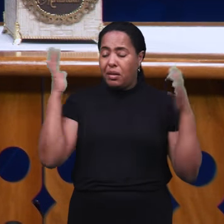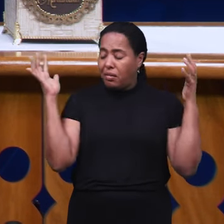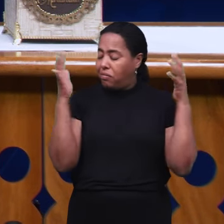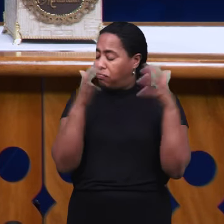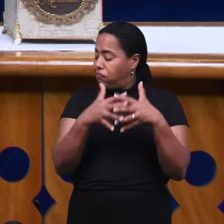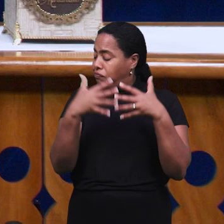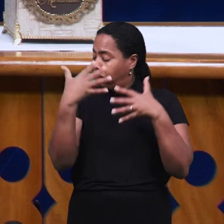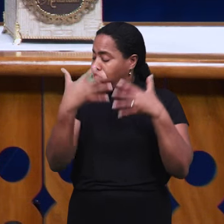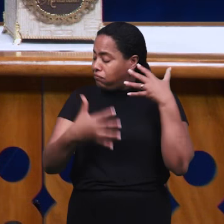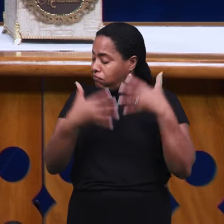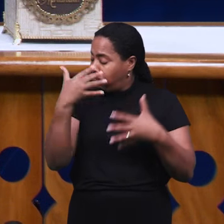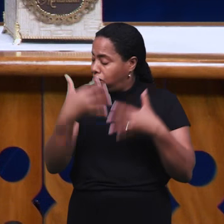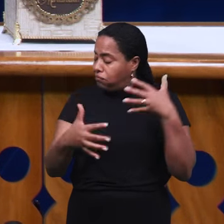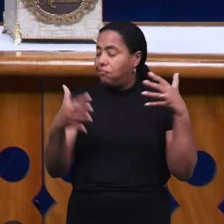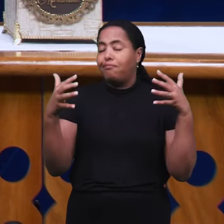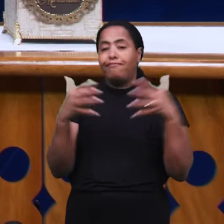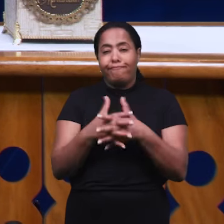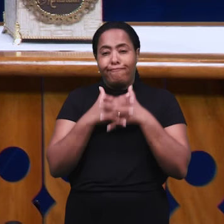embaraços,